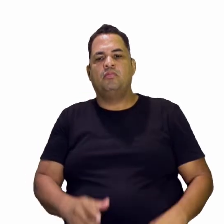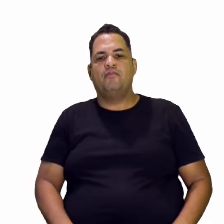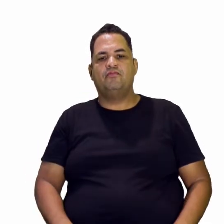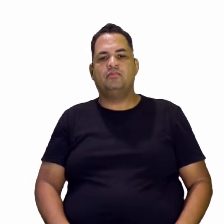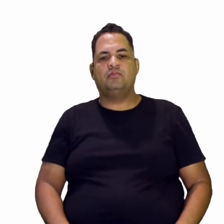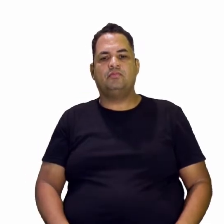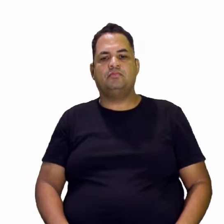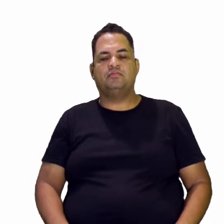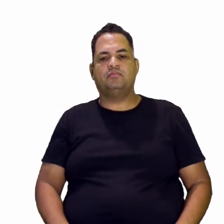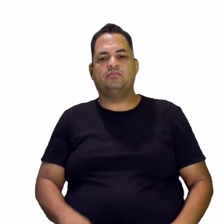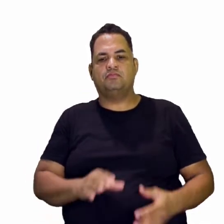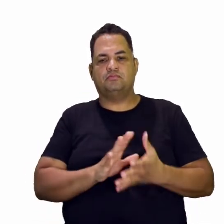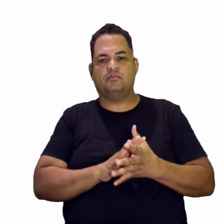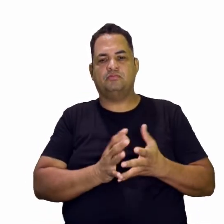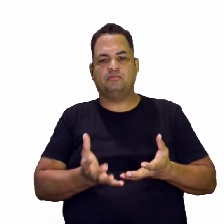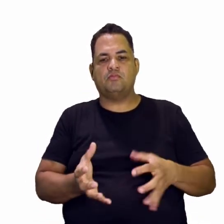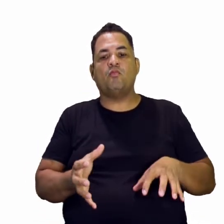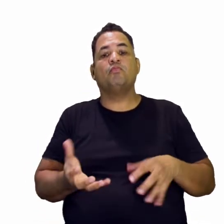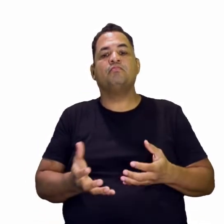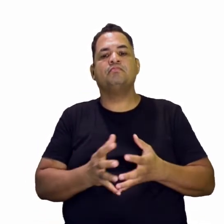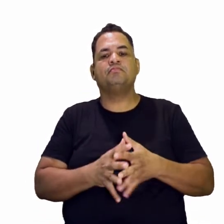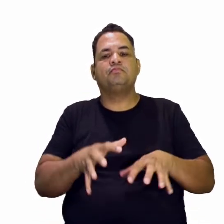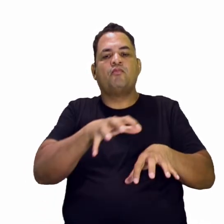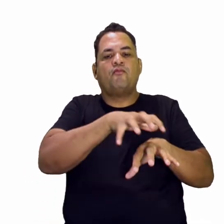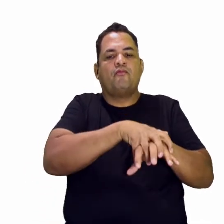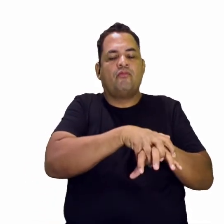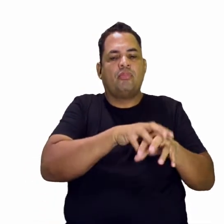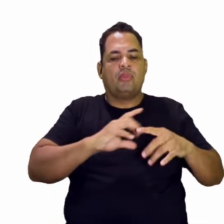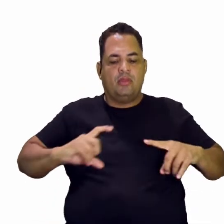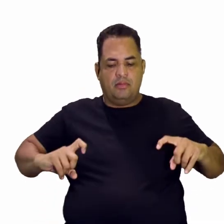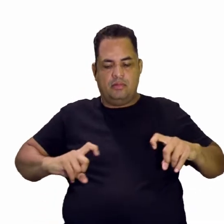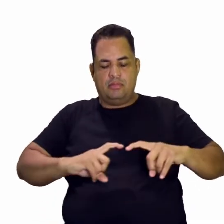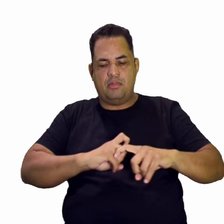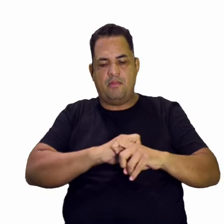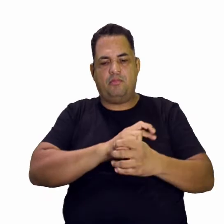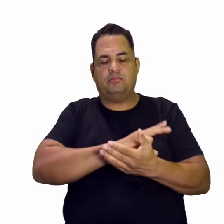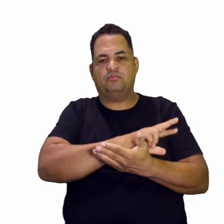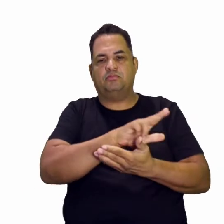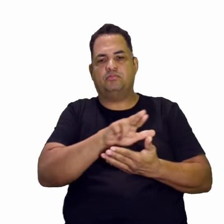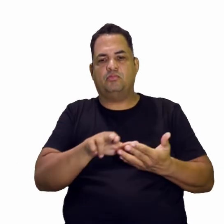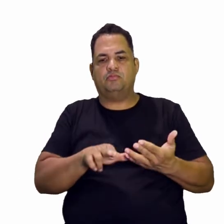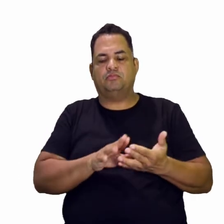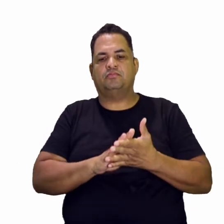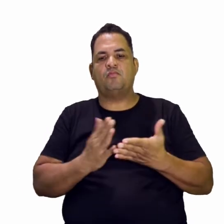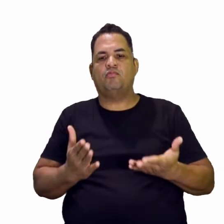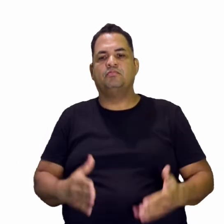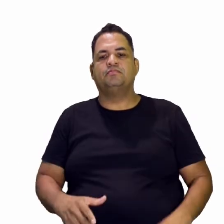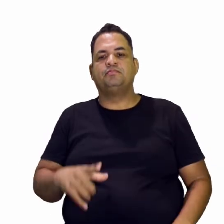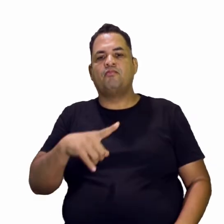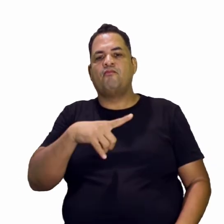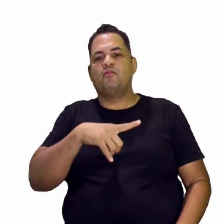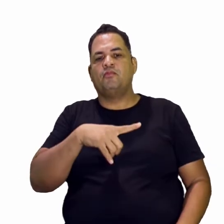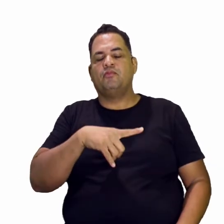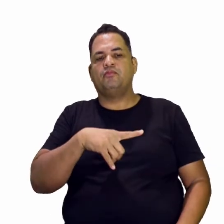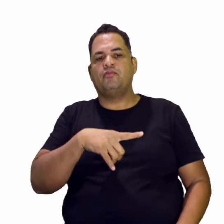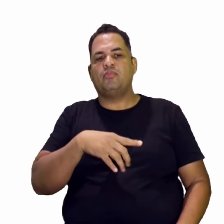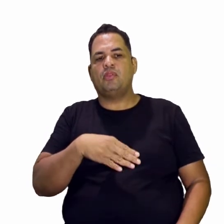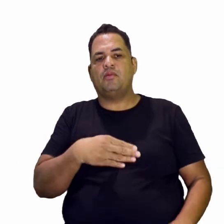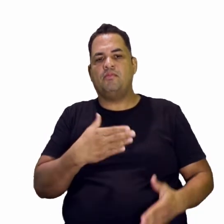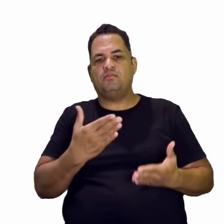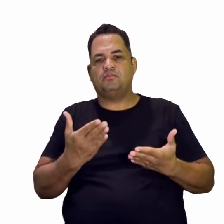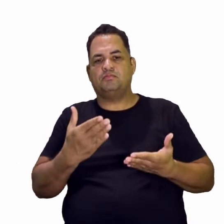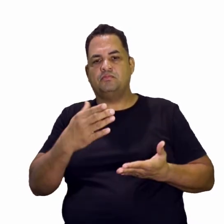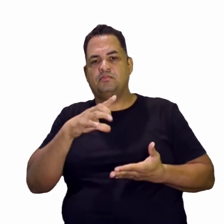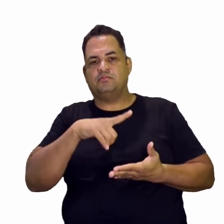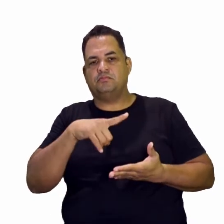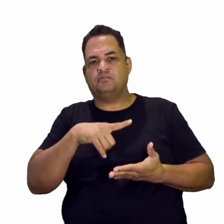nas moneras, no reino monera, onde eu tenho as bactérias, as cianobactérias e também as arcobactérias, eu vou